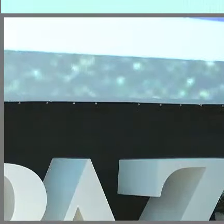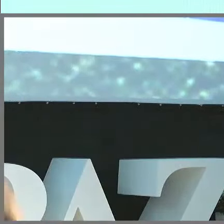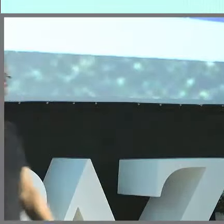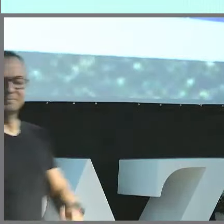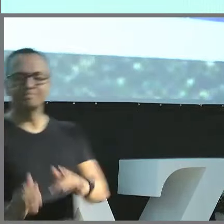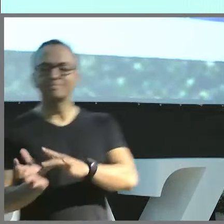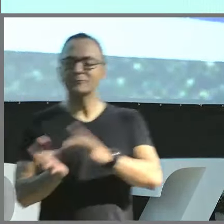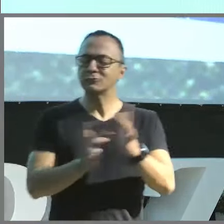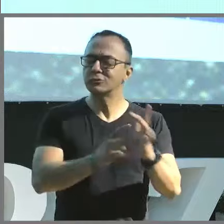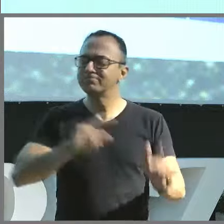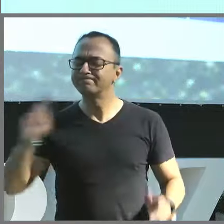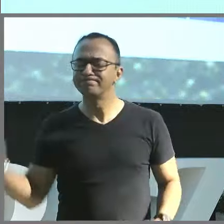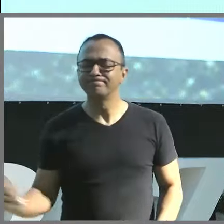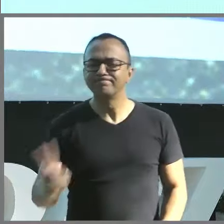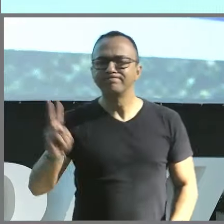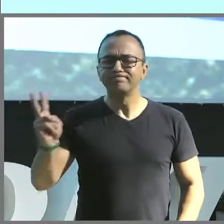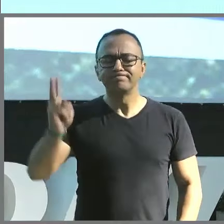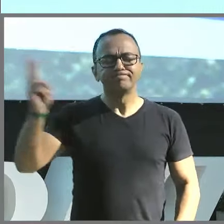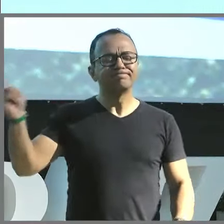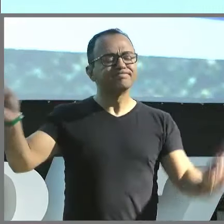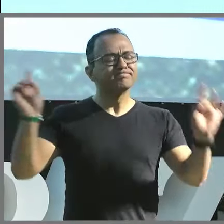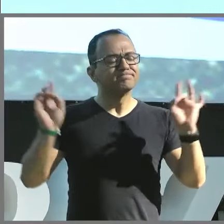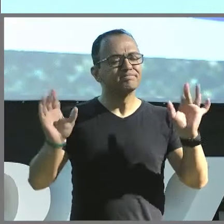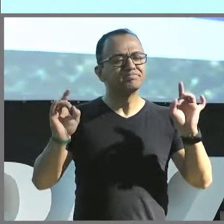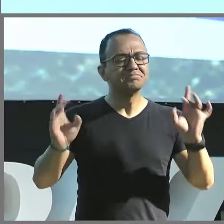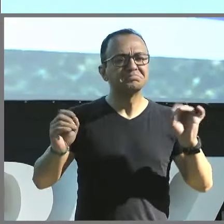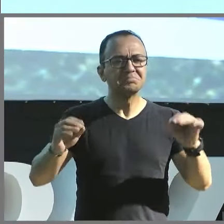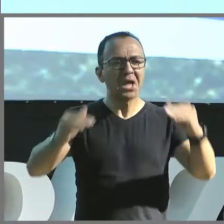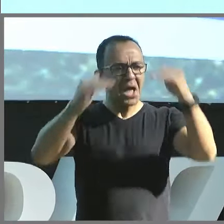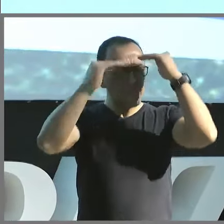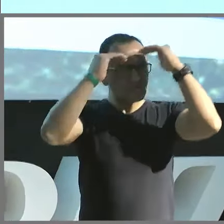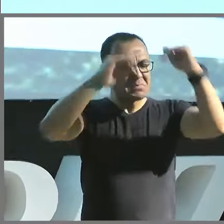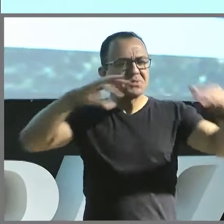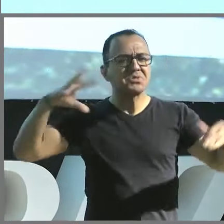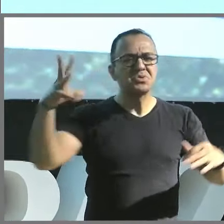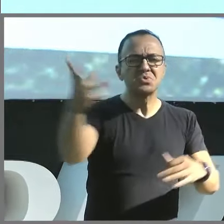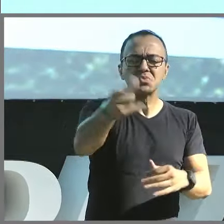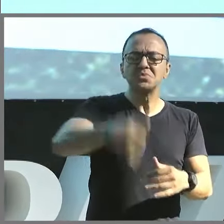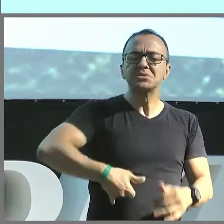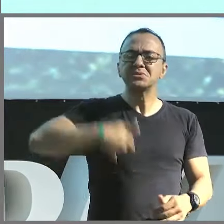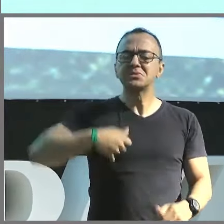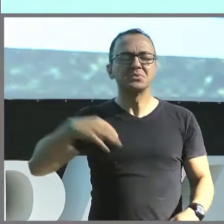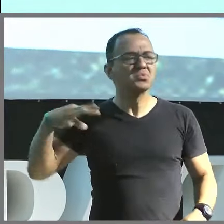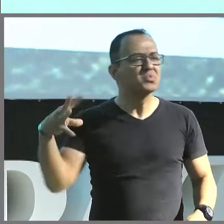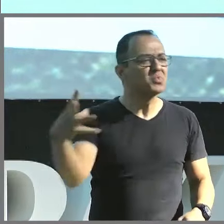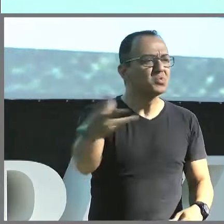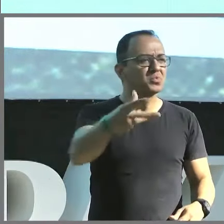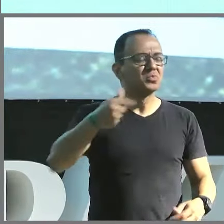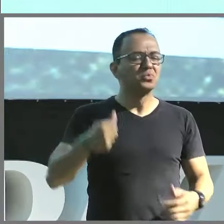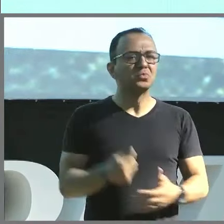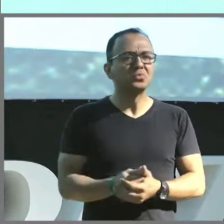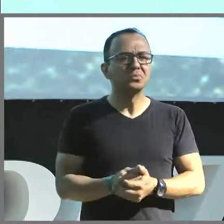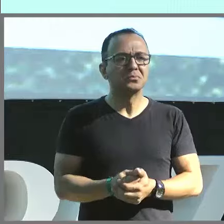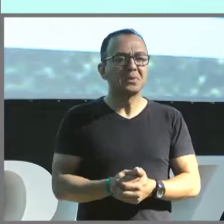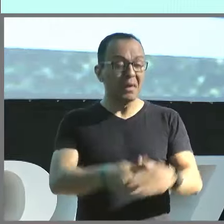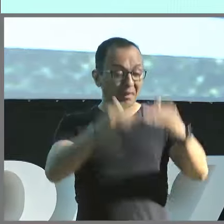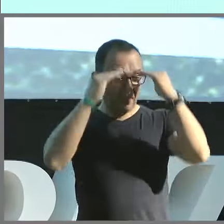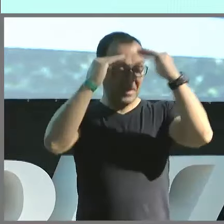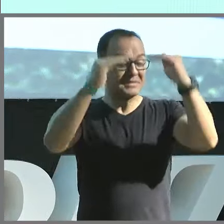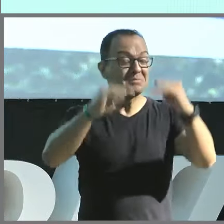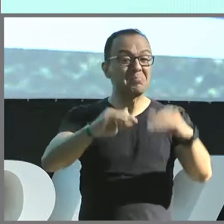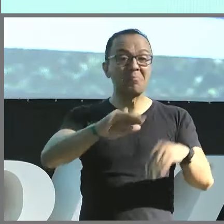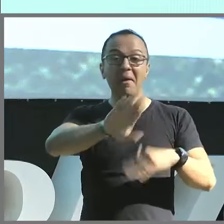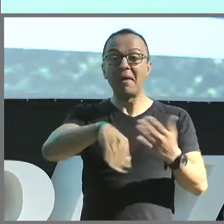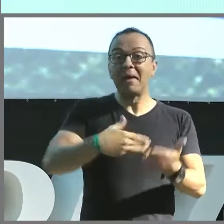desse quilate, que respeitava todas as faixas etárias, que respeitava até as sogras, porque curou